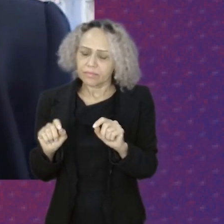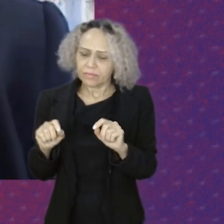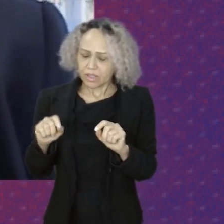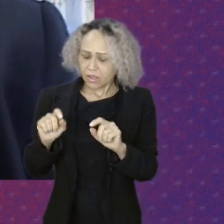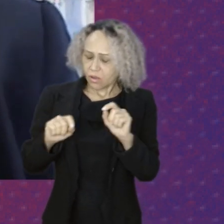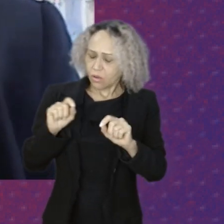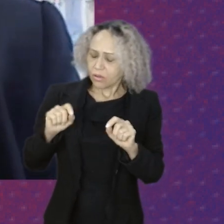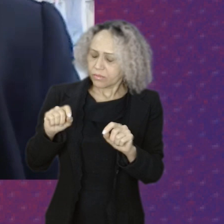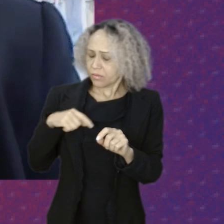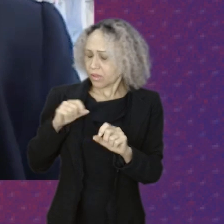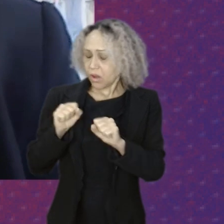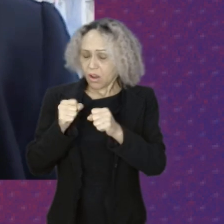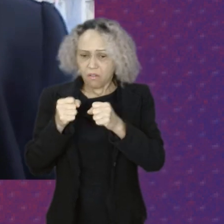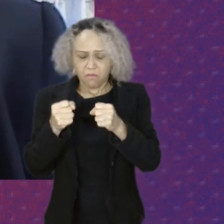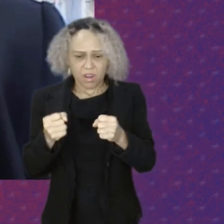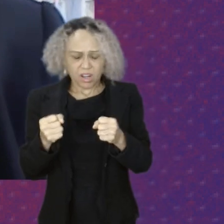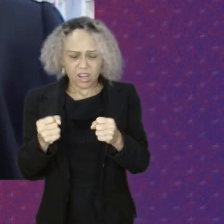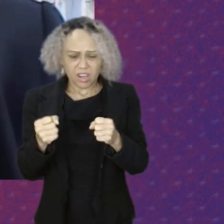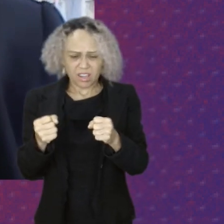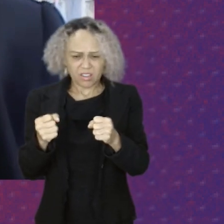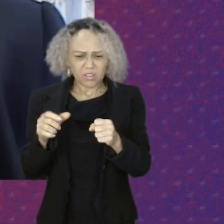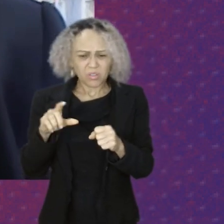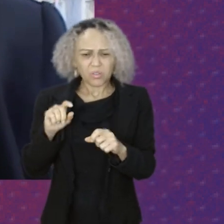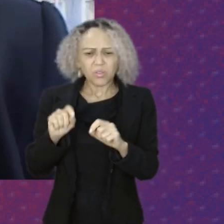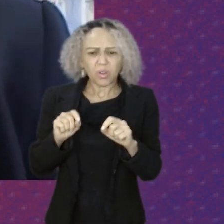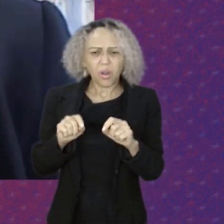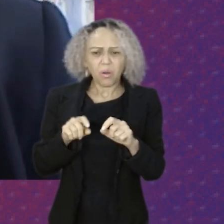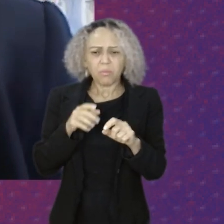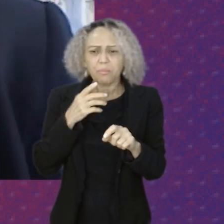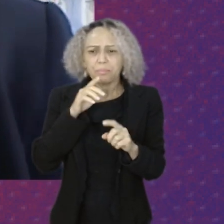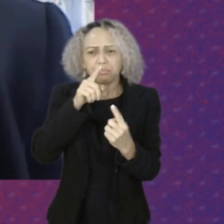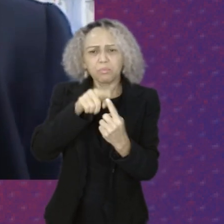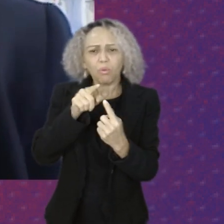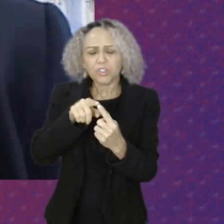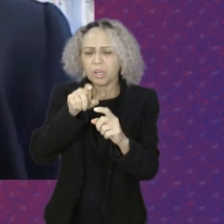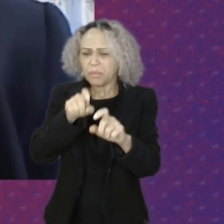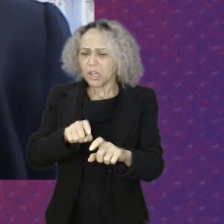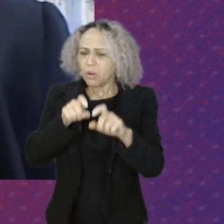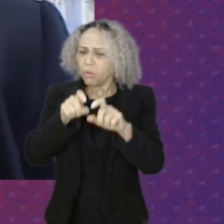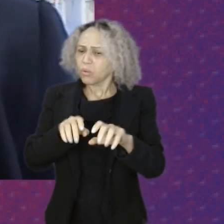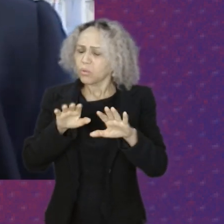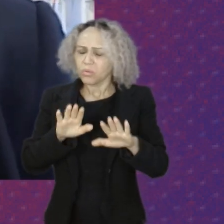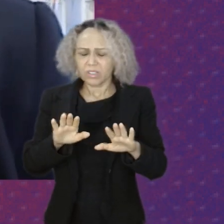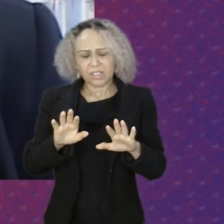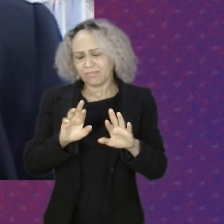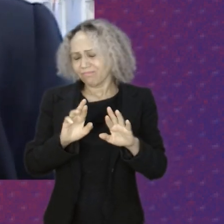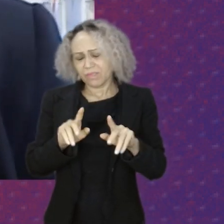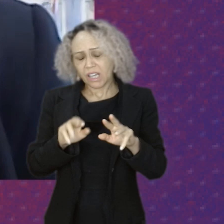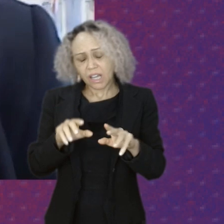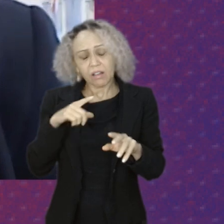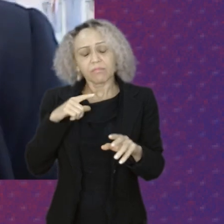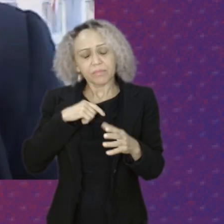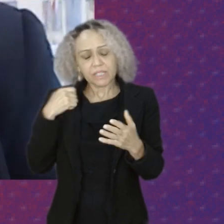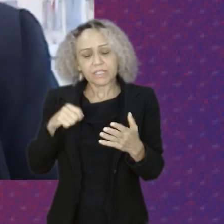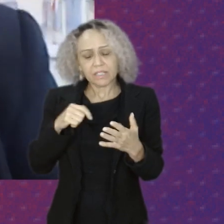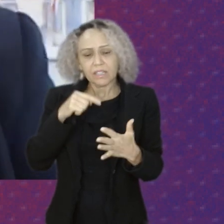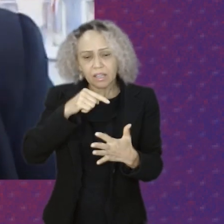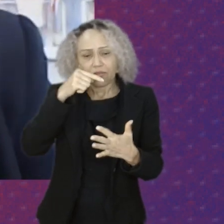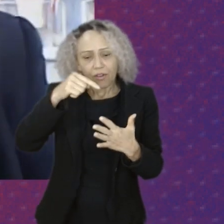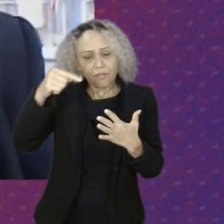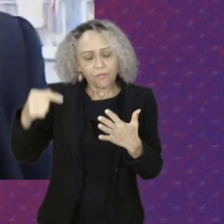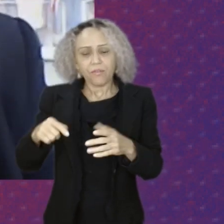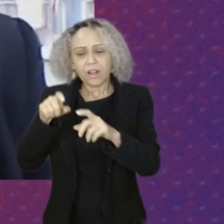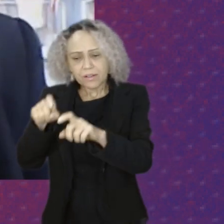diferentemente de defender só uma monocultura no país, né? Ou seja, essas terras que estão na mão de poucos, elas não têm uma